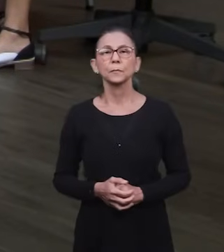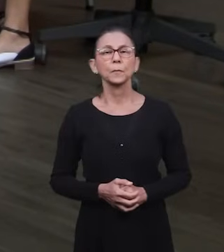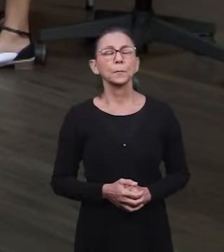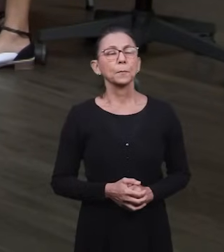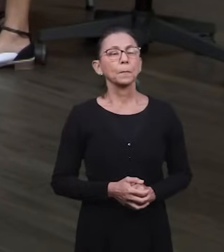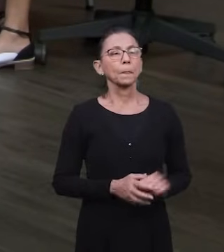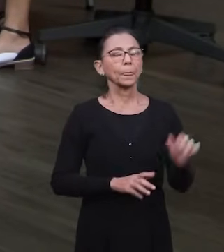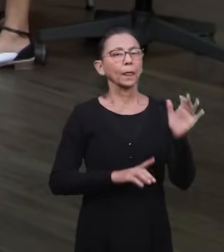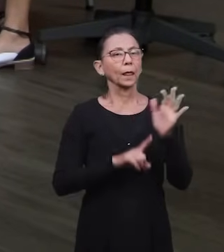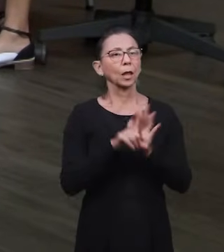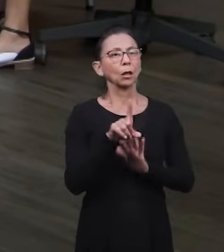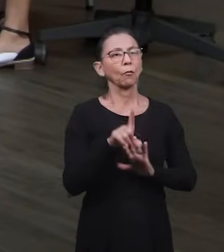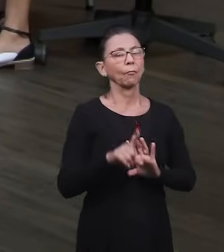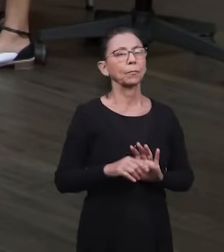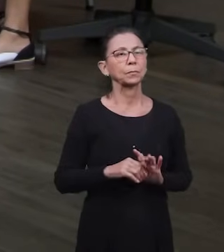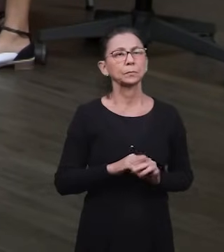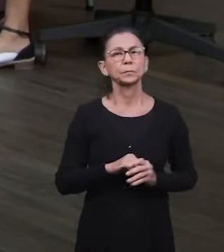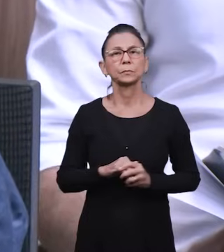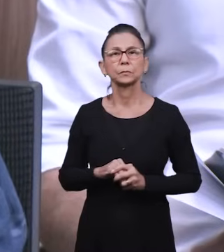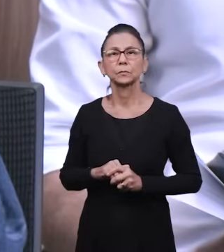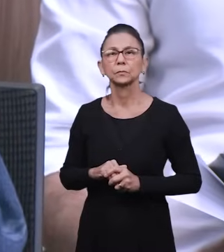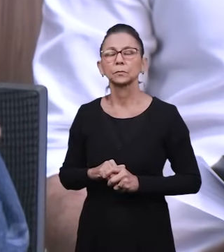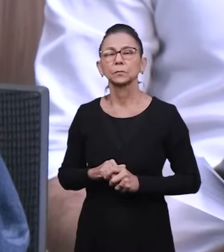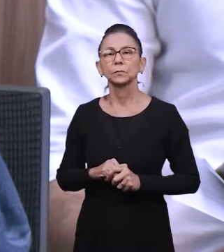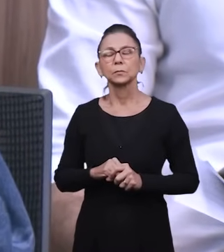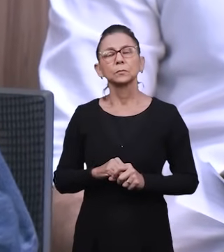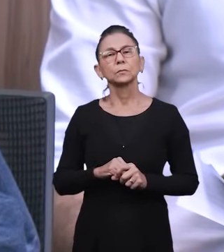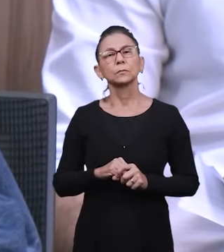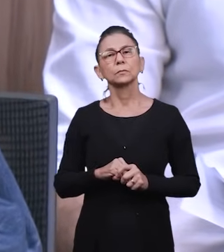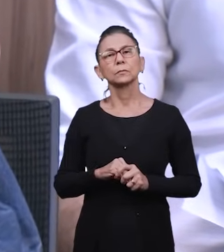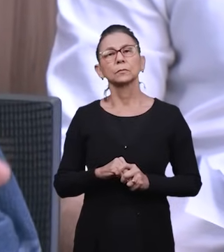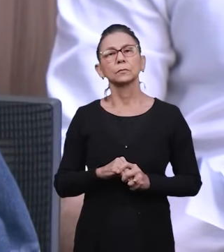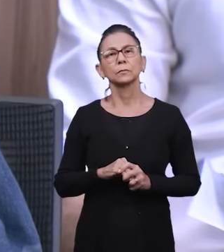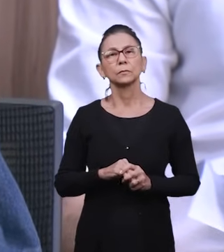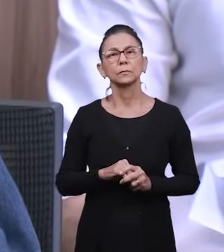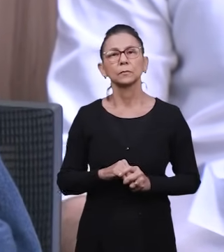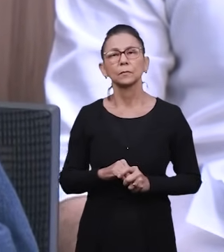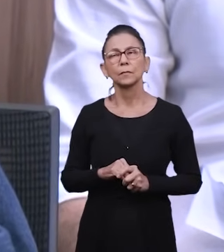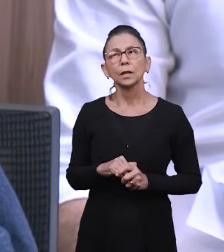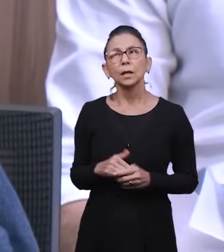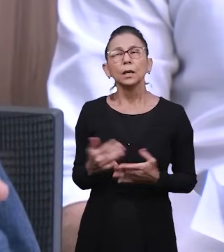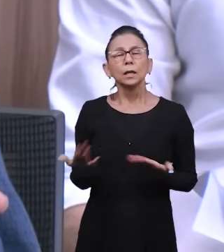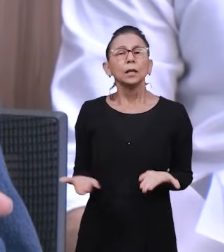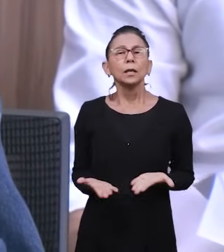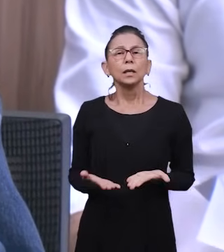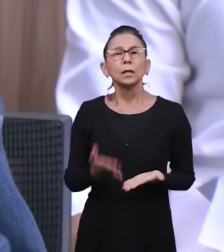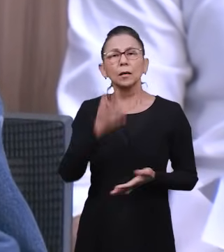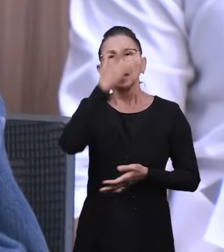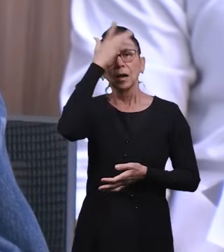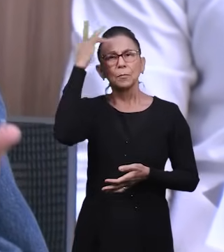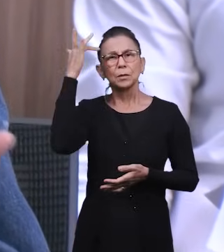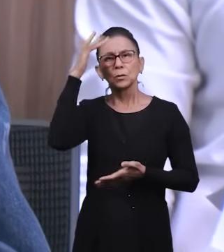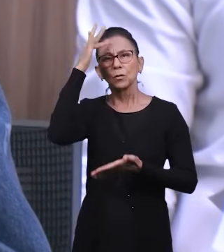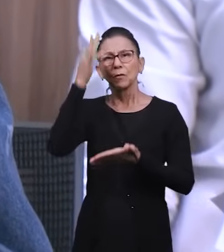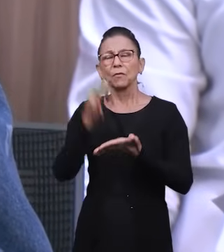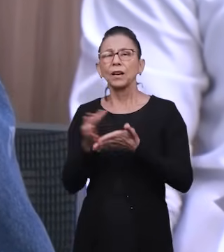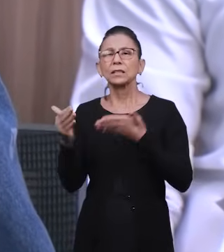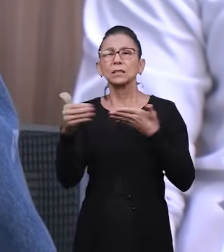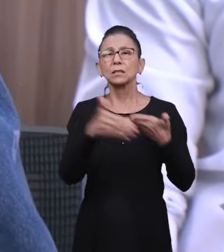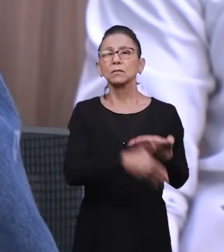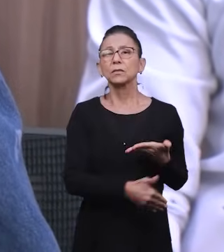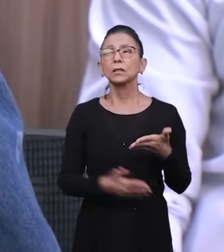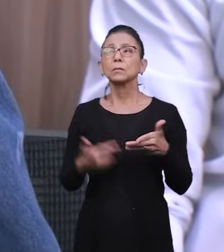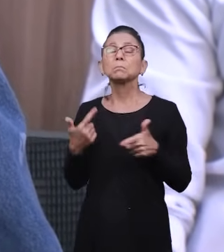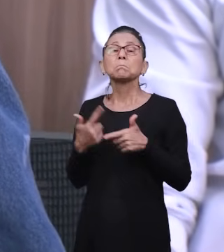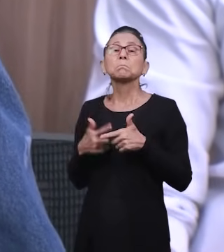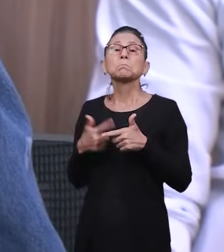Eu gostaria de fazer mais uma pergunta. O que leva uma pessoa, quais são os principais motivos de uma pessoa se tornar apóstata? O que leva ela a negar a